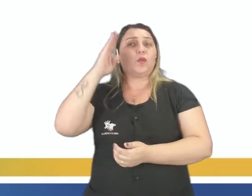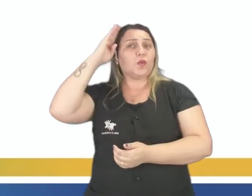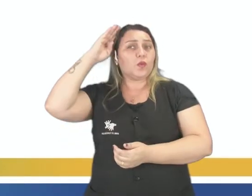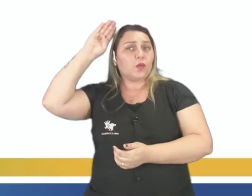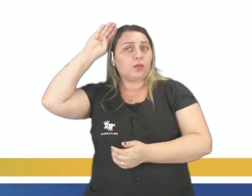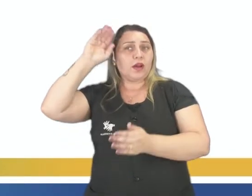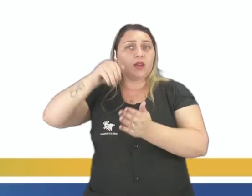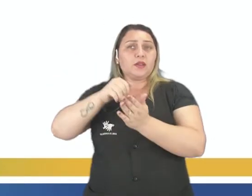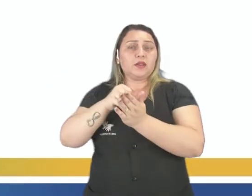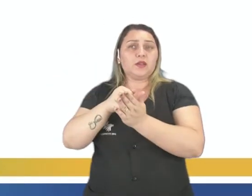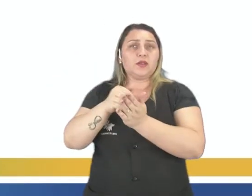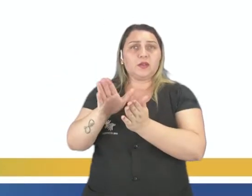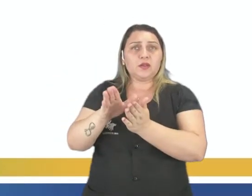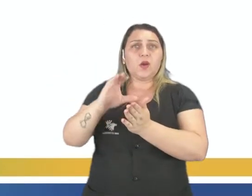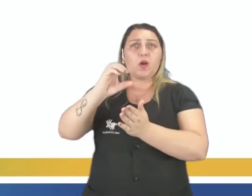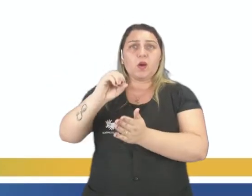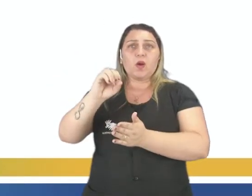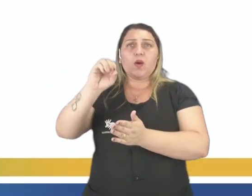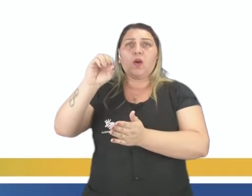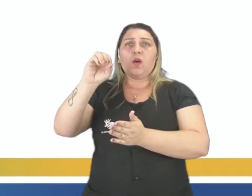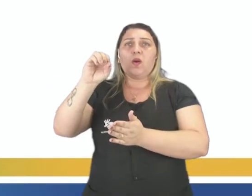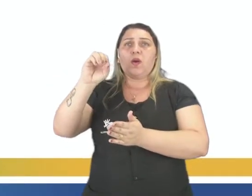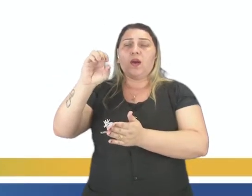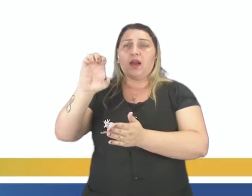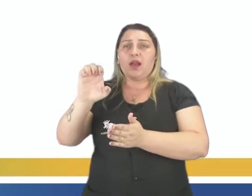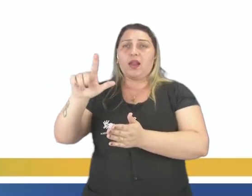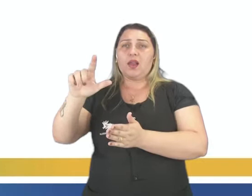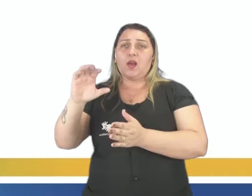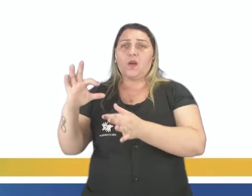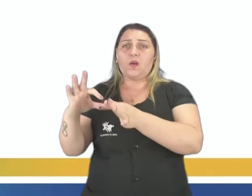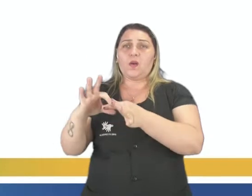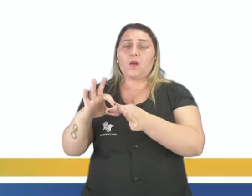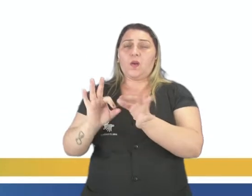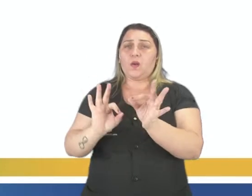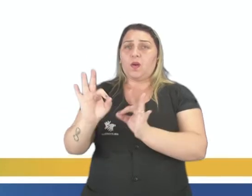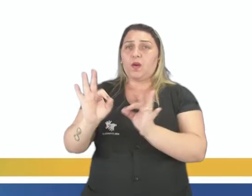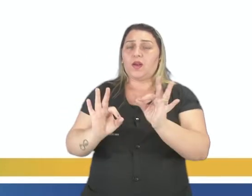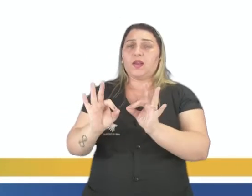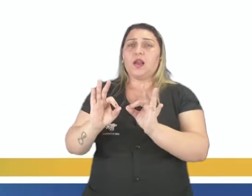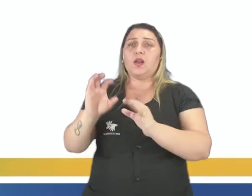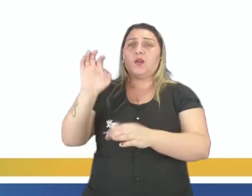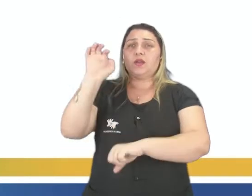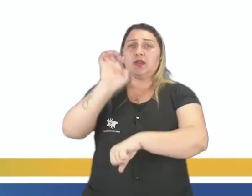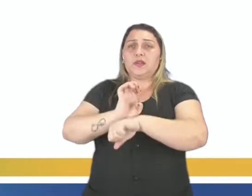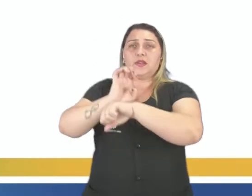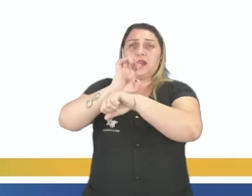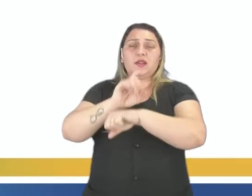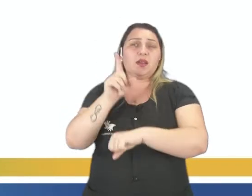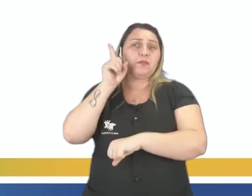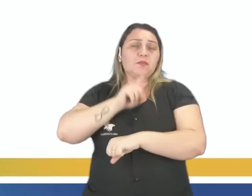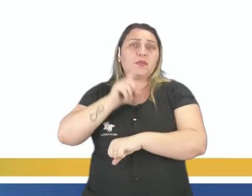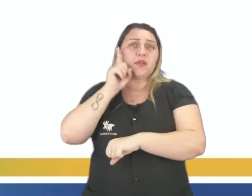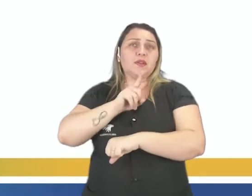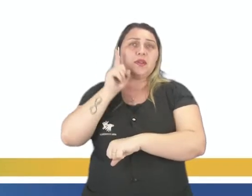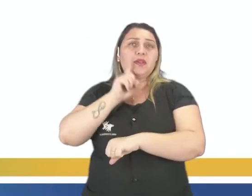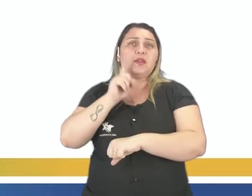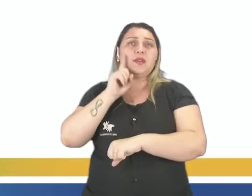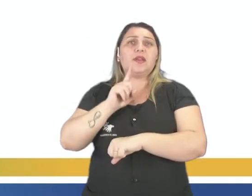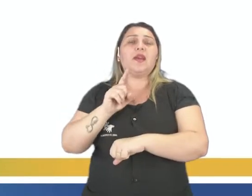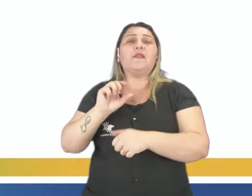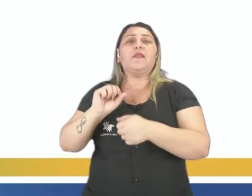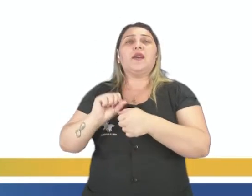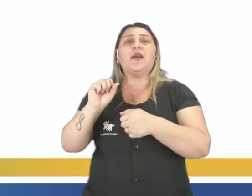é expulsa da OLA, né? Que é a Organização dos Estados Americanos. E aí, como represária, então, ela